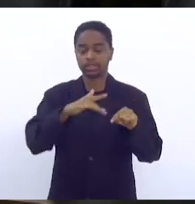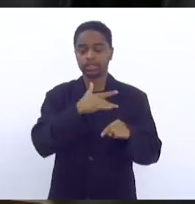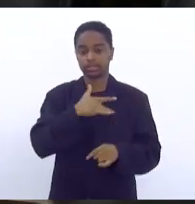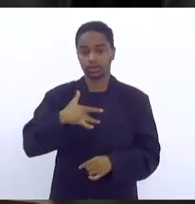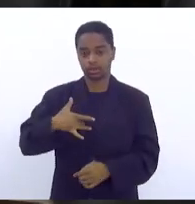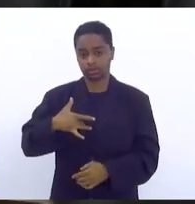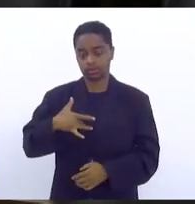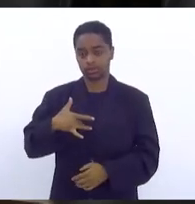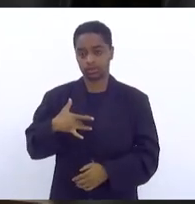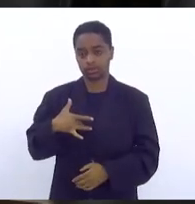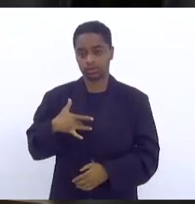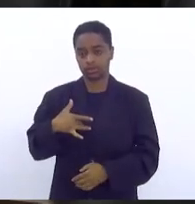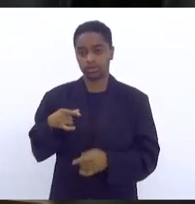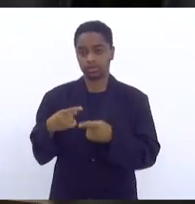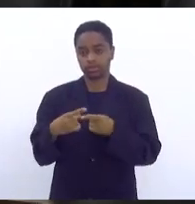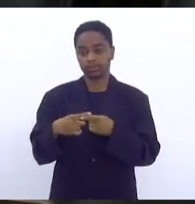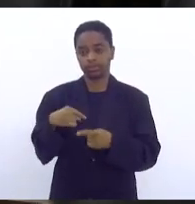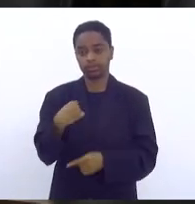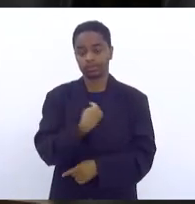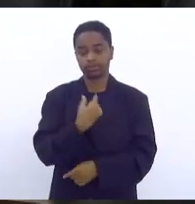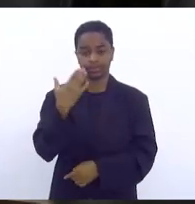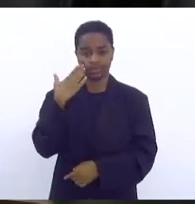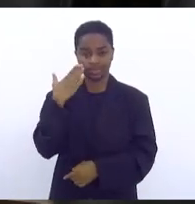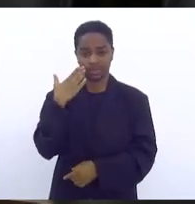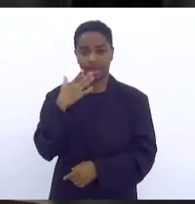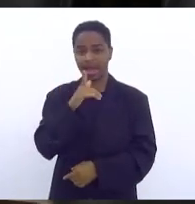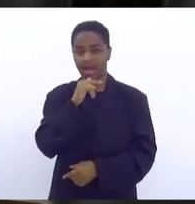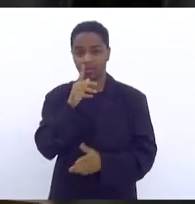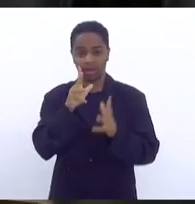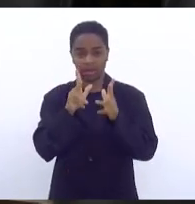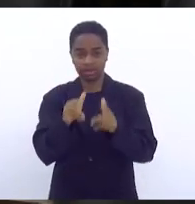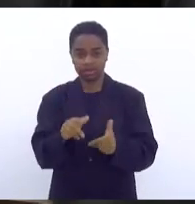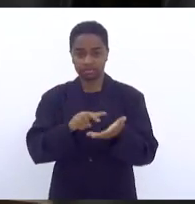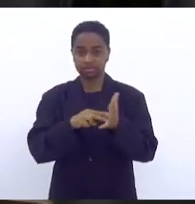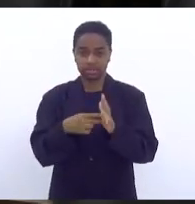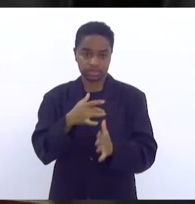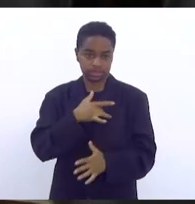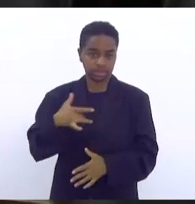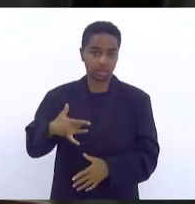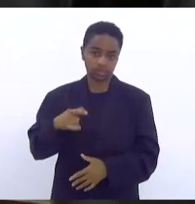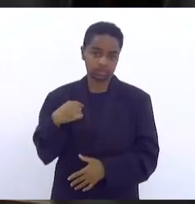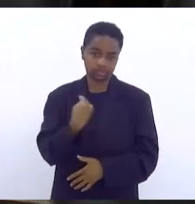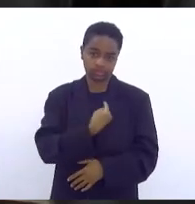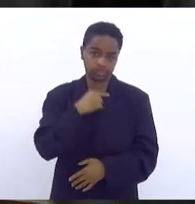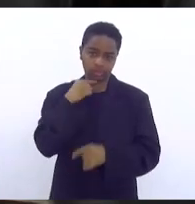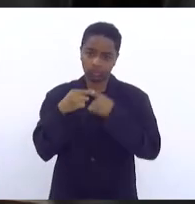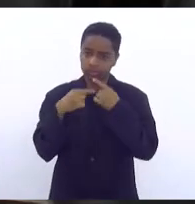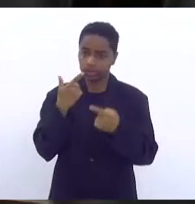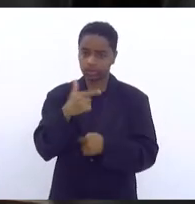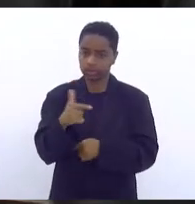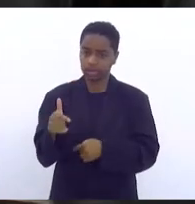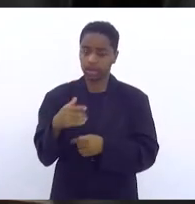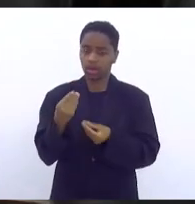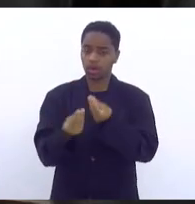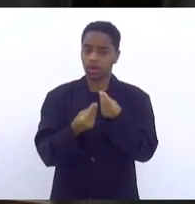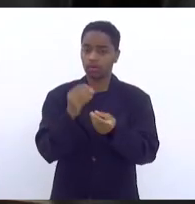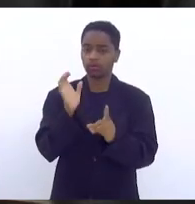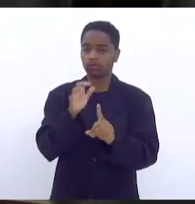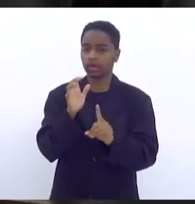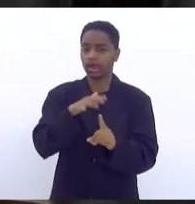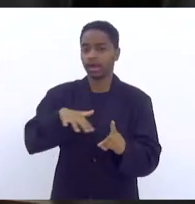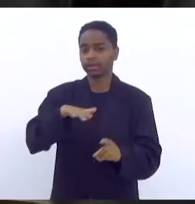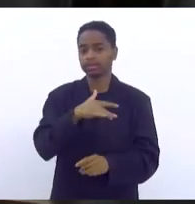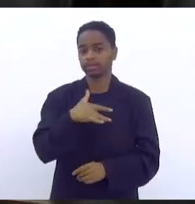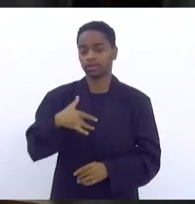que que saúde saneamento é saúde não tem a menor dúvida né do efeito do do saneamento na saúde Só que é